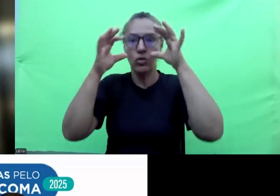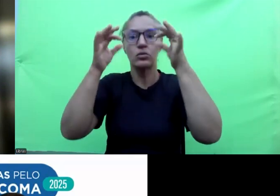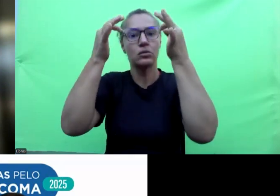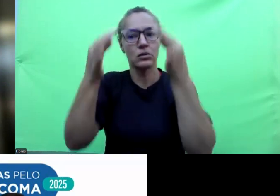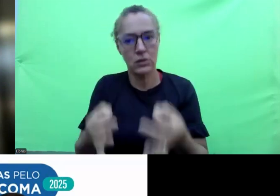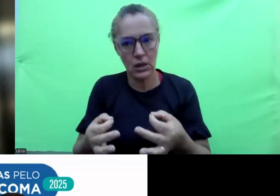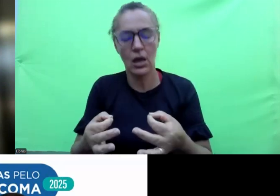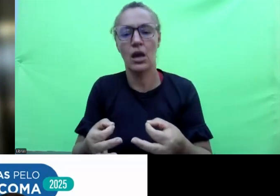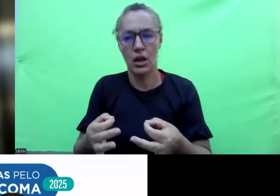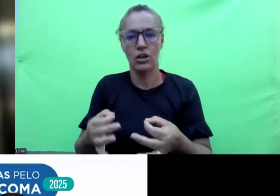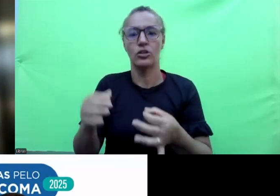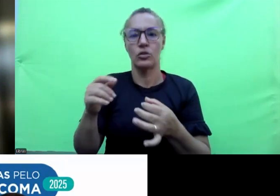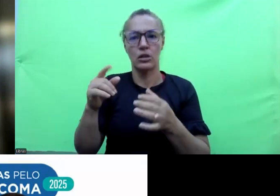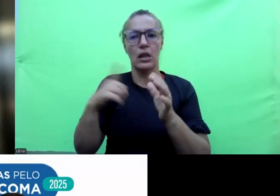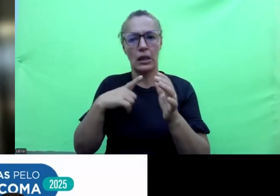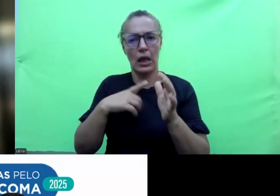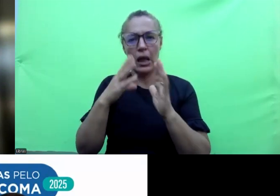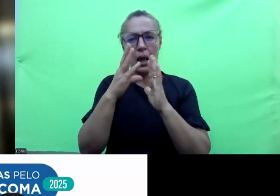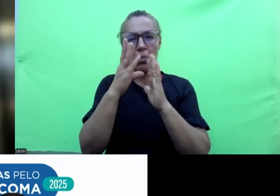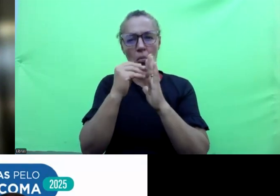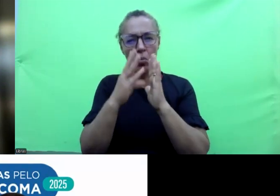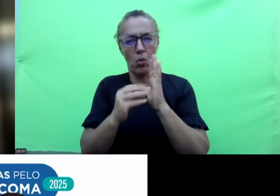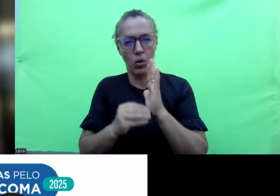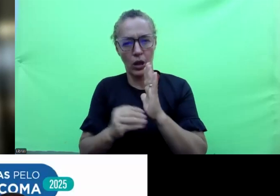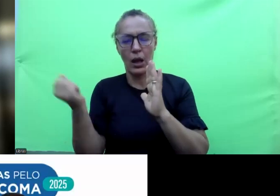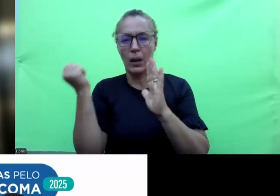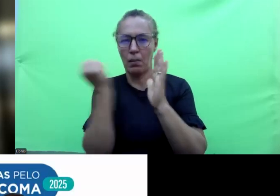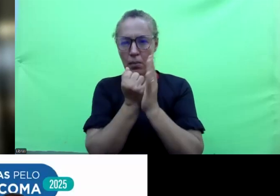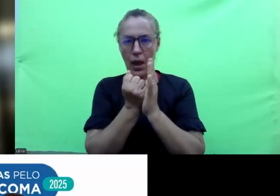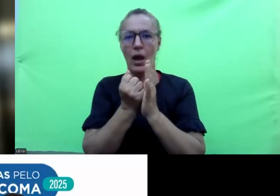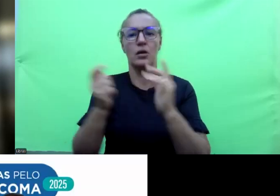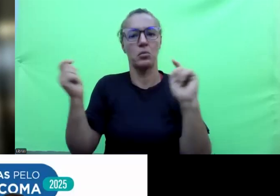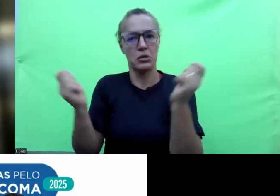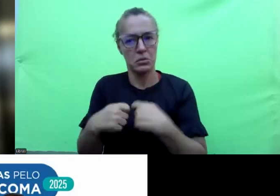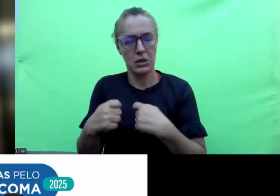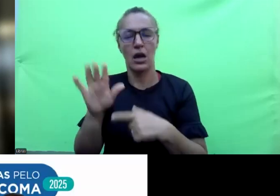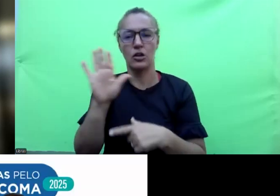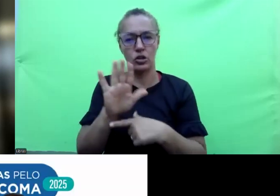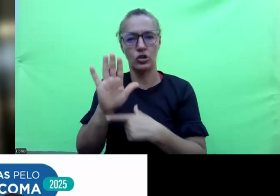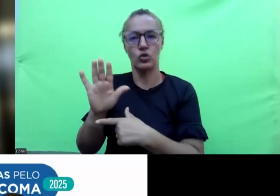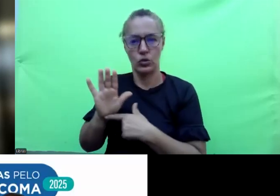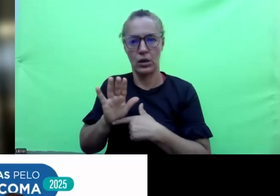isso com toda possibilidade. Existem diversas opções.